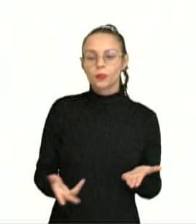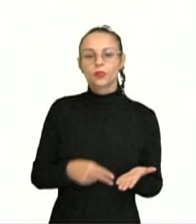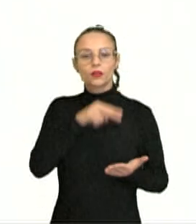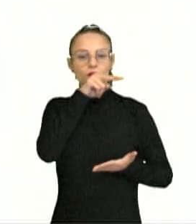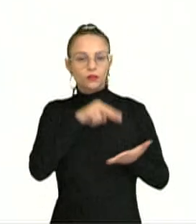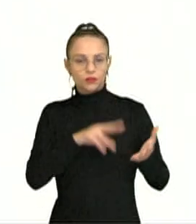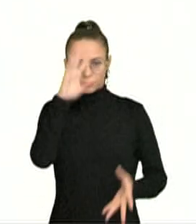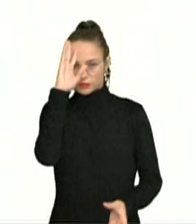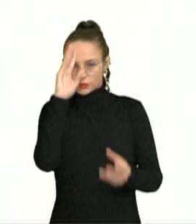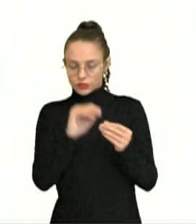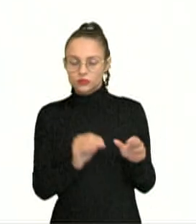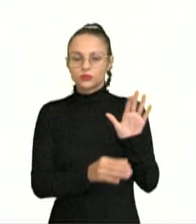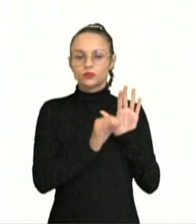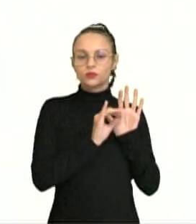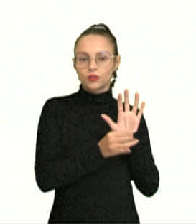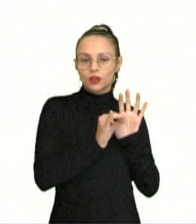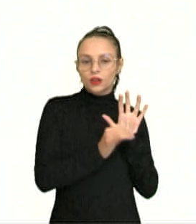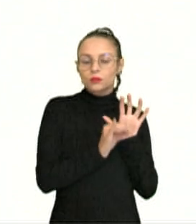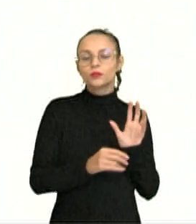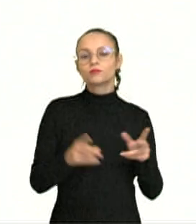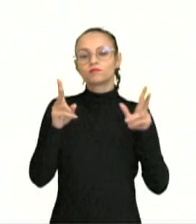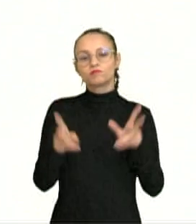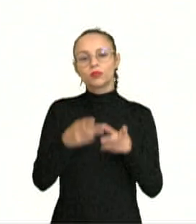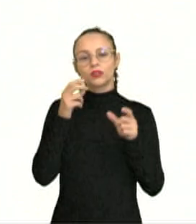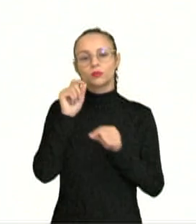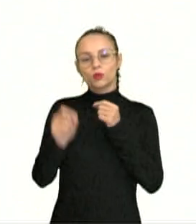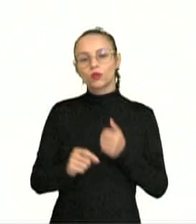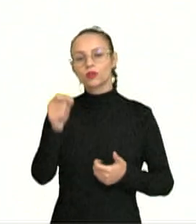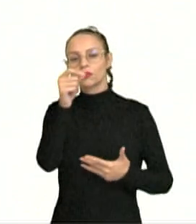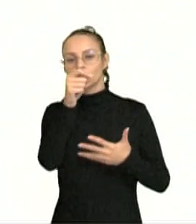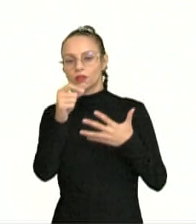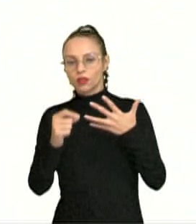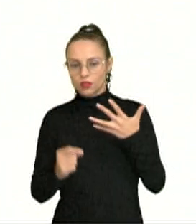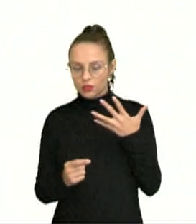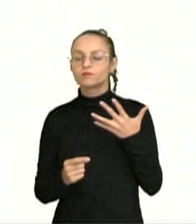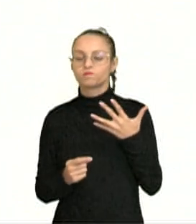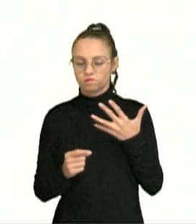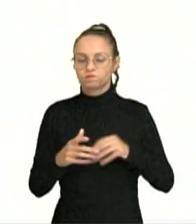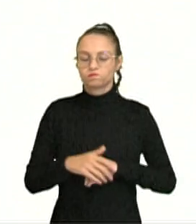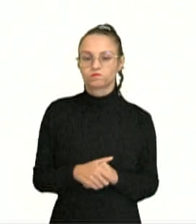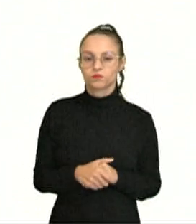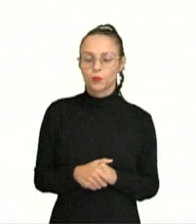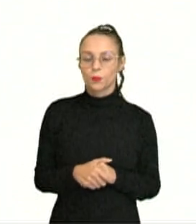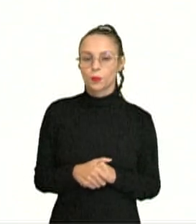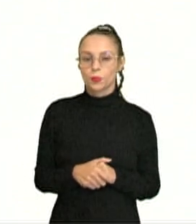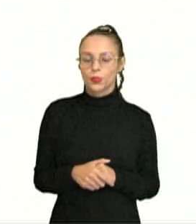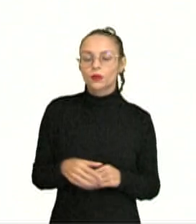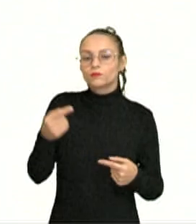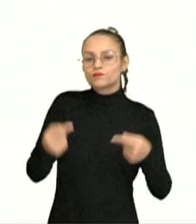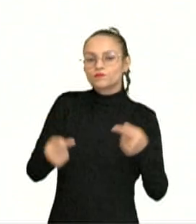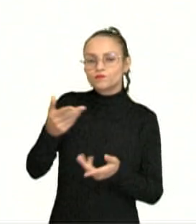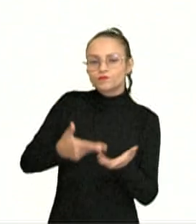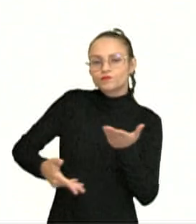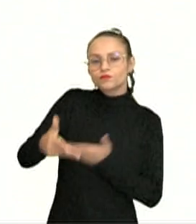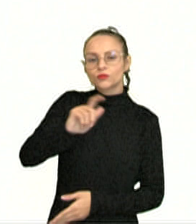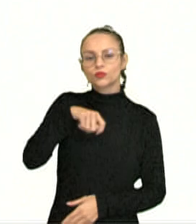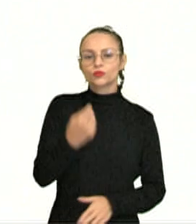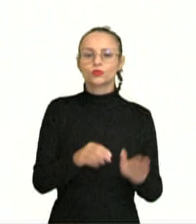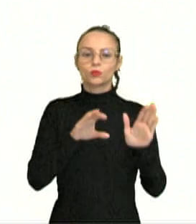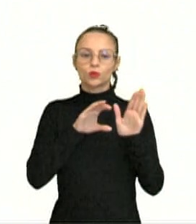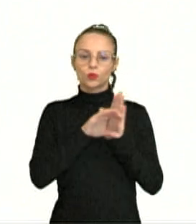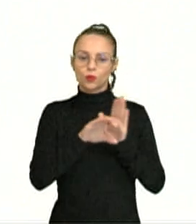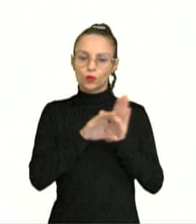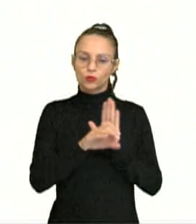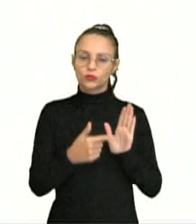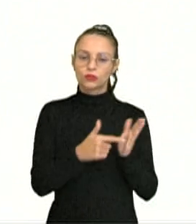um apólogo, reconhecendo seus elementos constitutivos. Debater sobre conceitos apresentados no